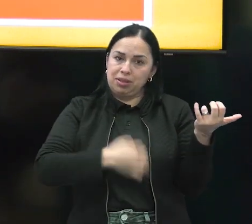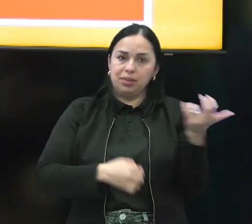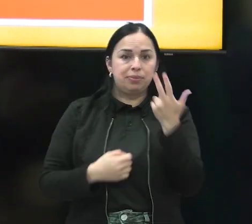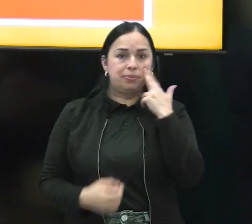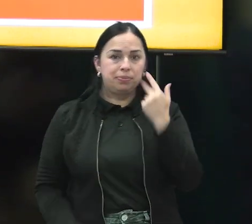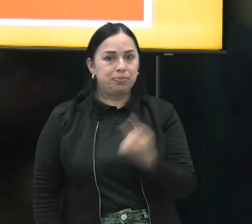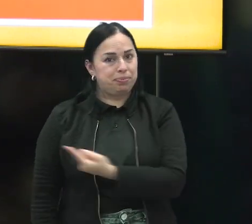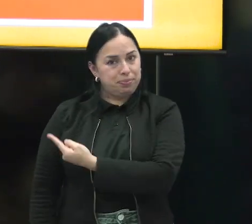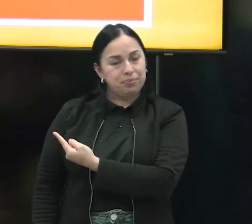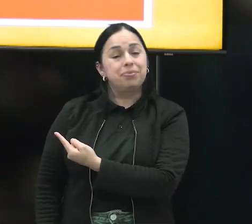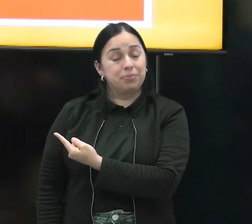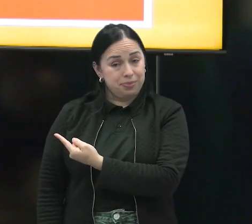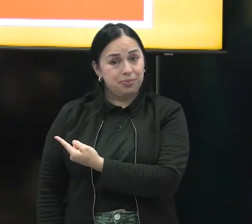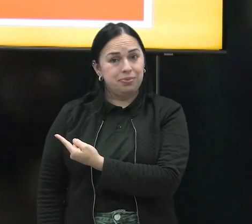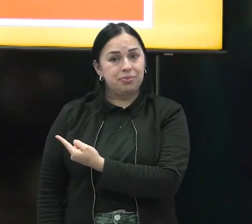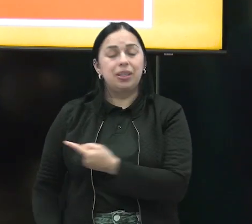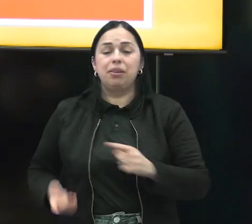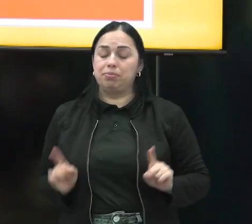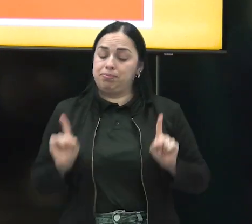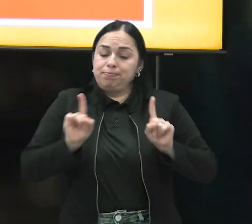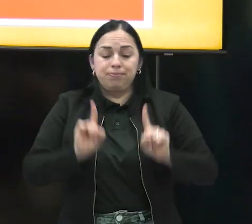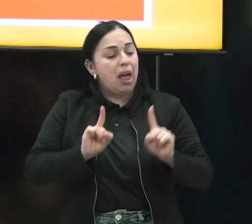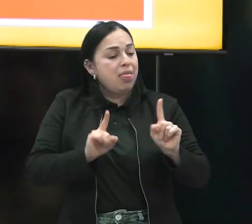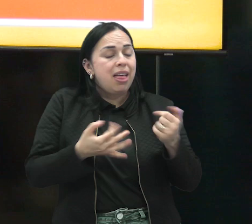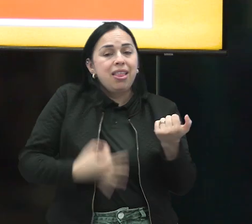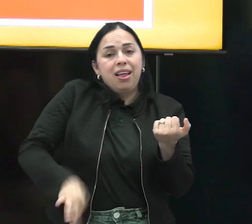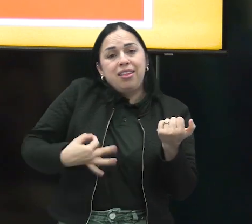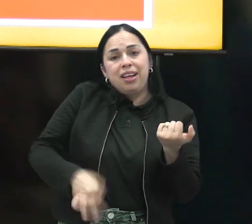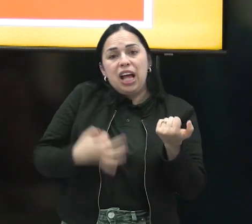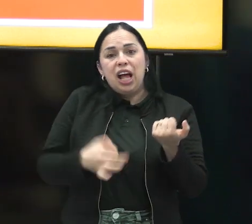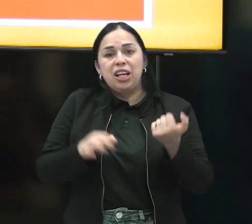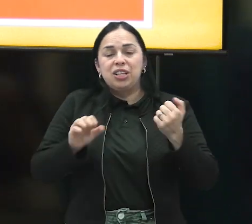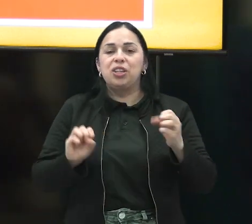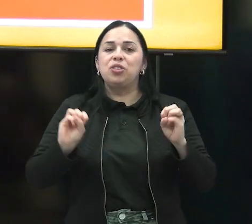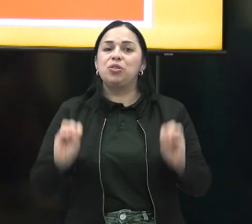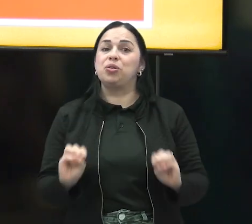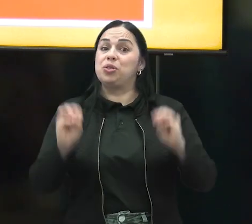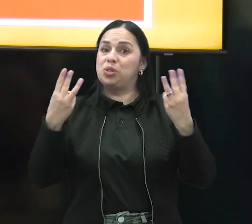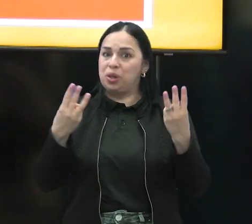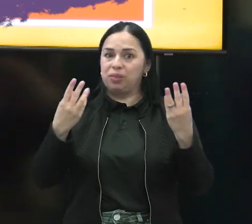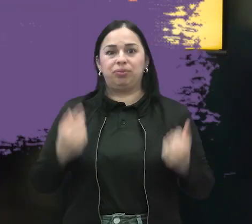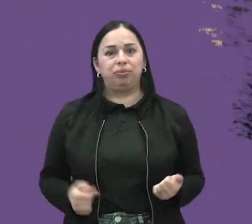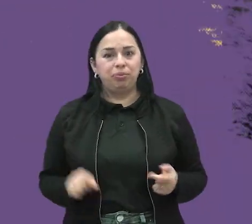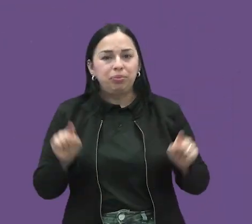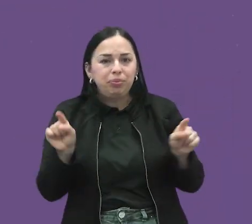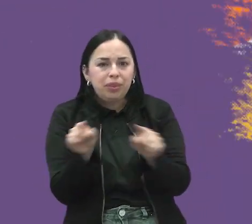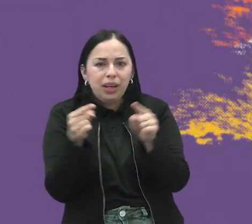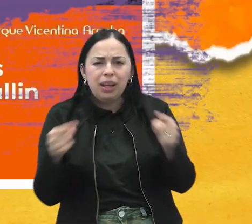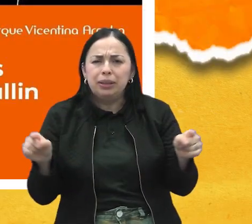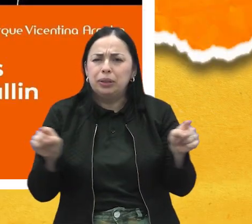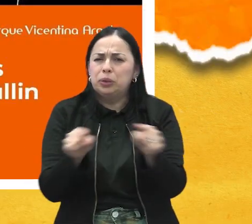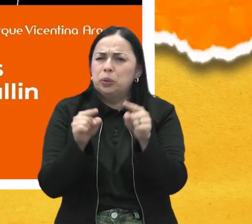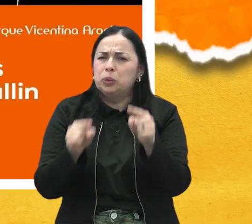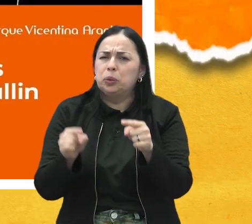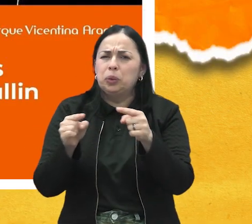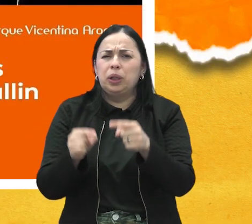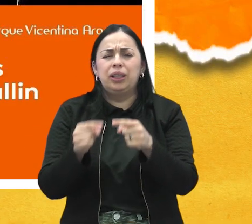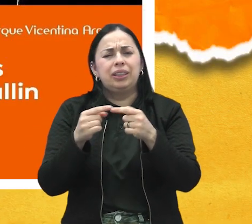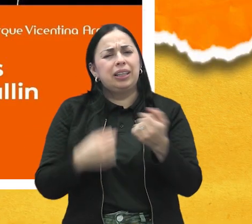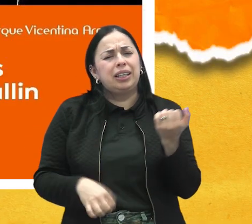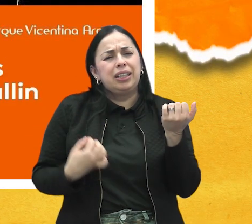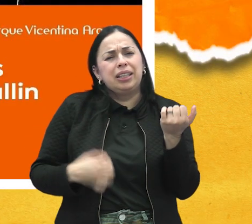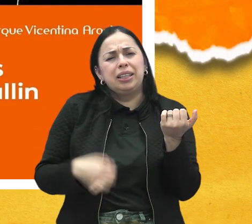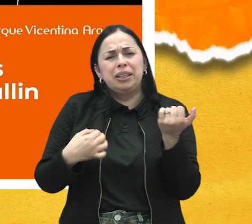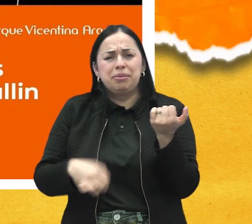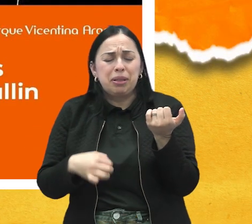violonistas Lucas Pulim e Gabriel Amaral dividem o palco do Bambuzal no show Violões do Vale. No repertório, obras marcantes do